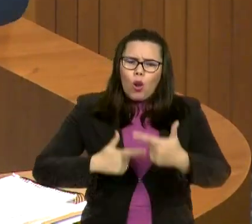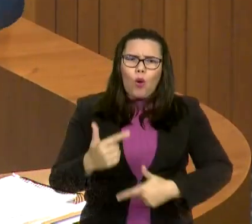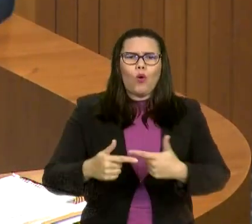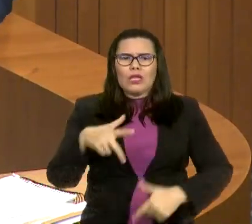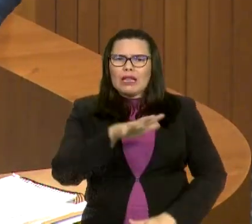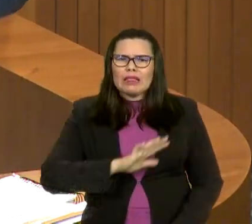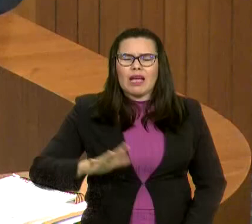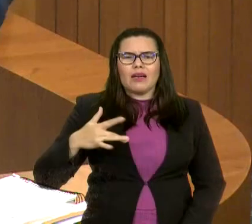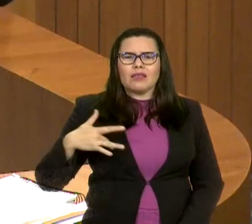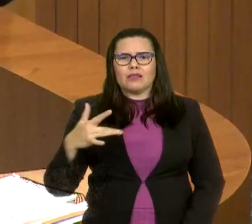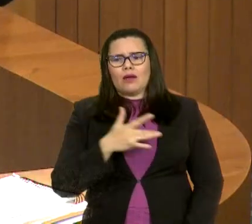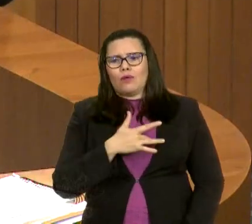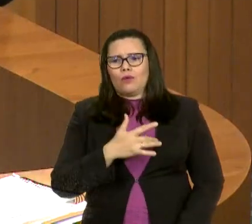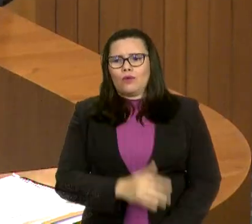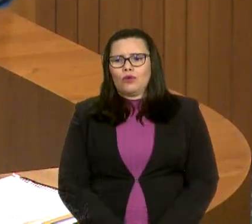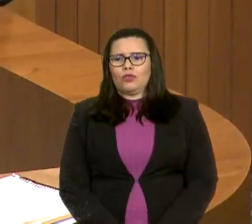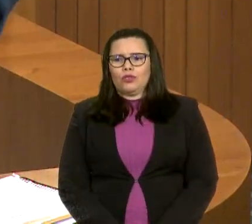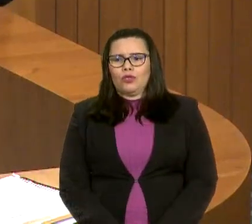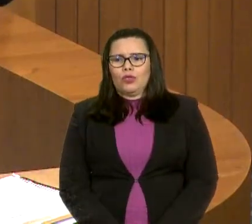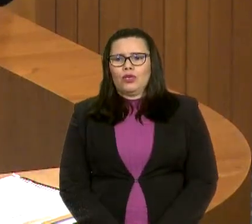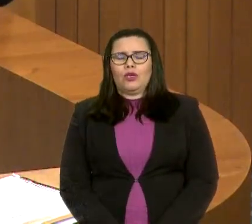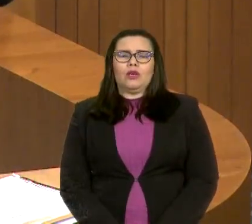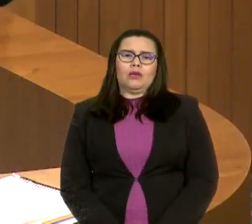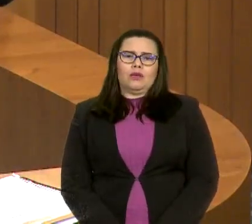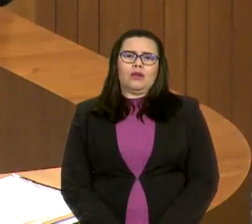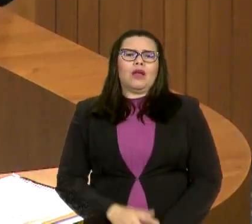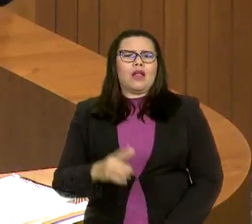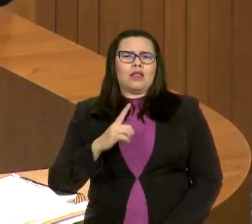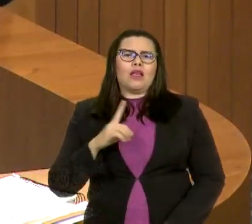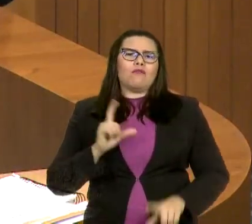foi trucidado pelos portais de esquerda, o tal do